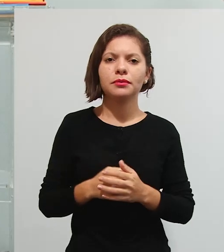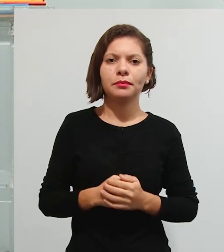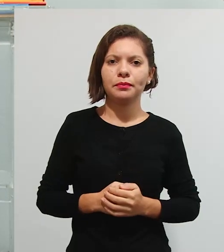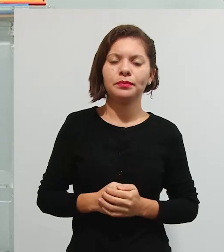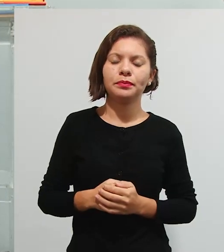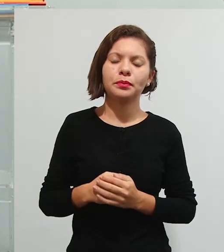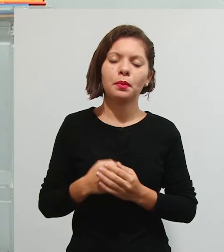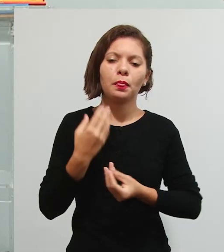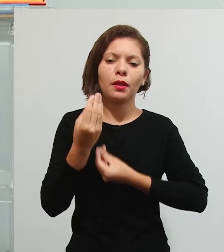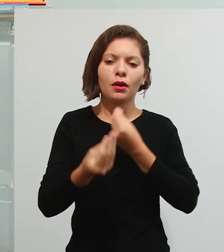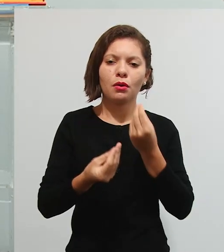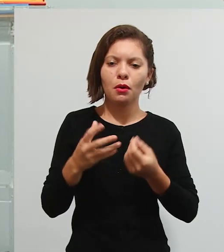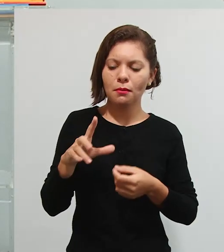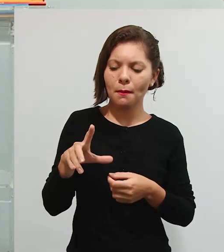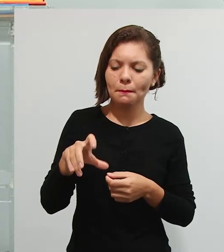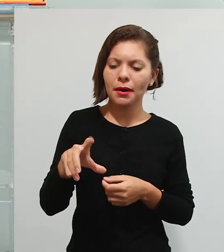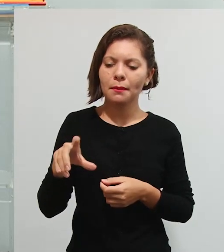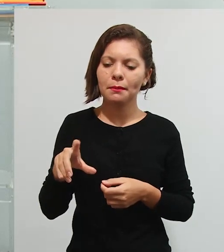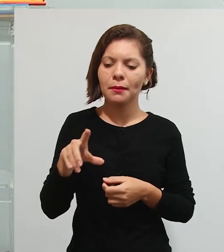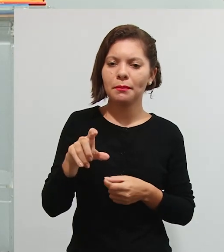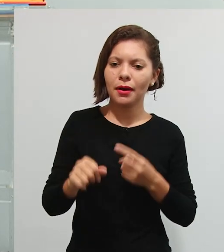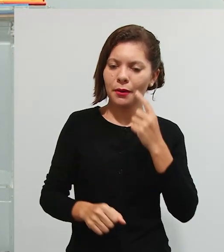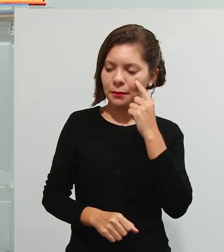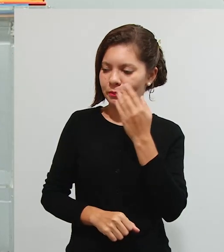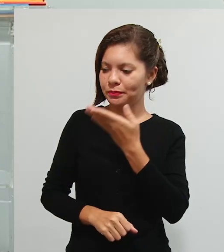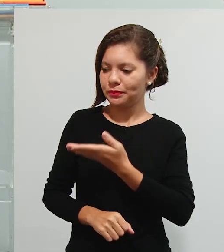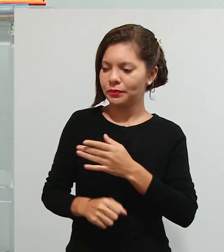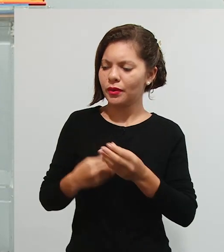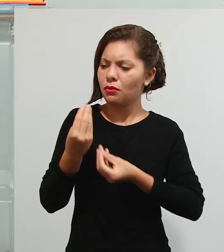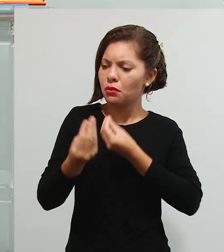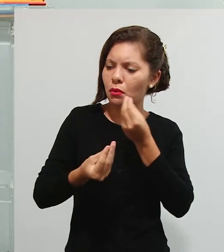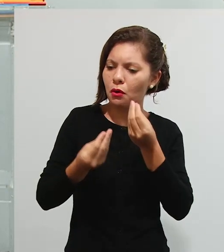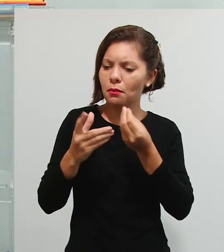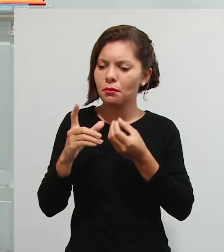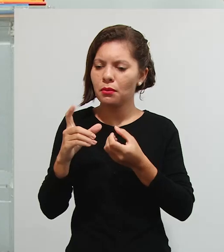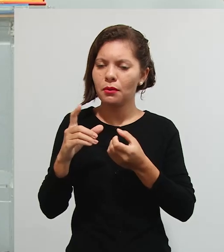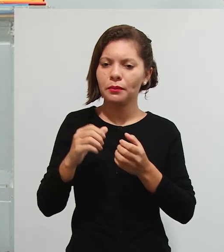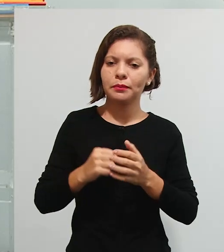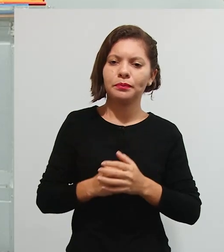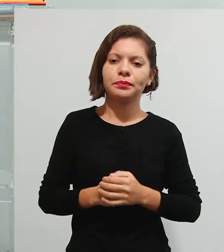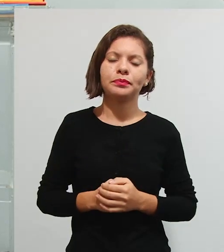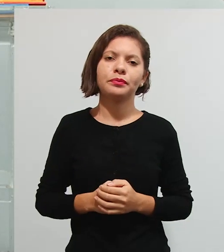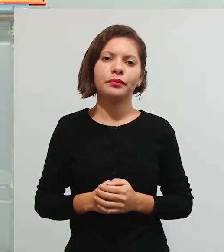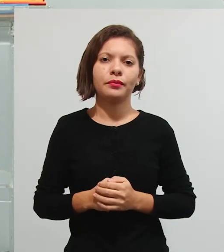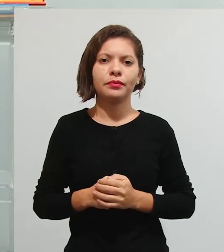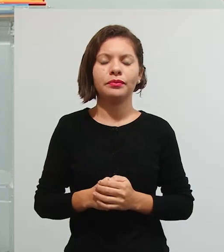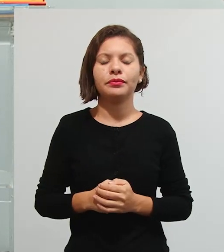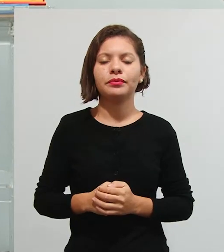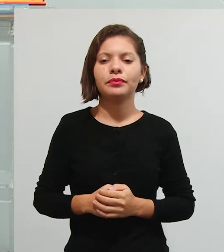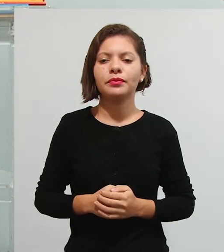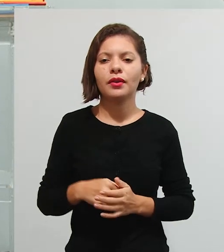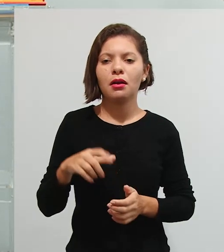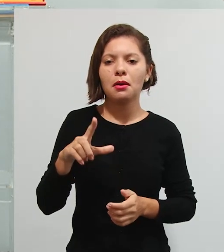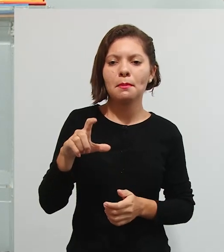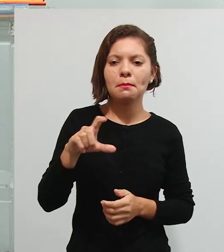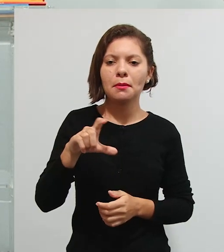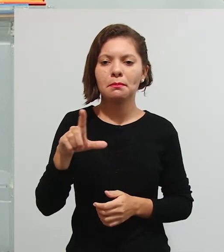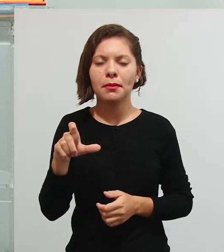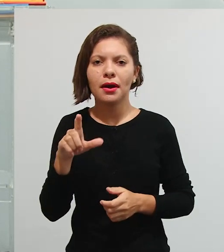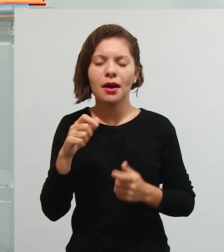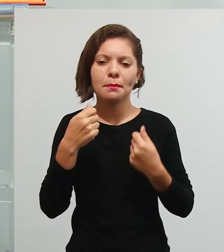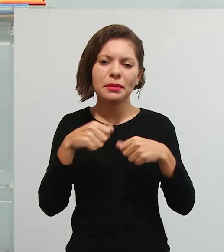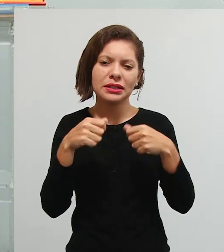você conceba o que é design, é desenhar, né? Thinking é pensamento, então fazer, né, conceber